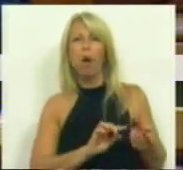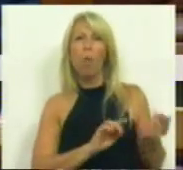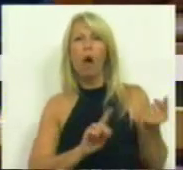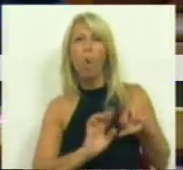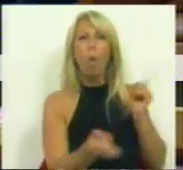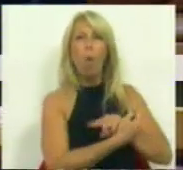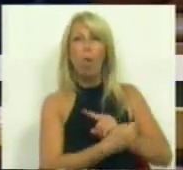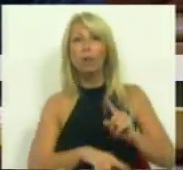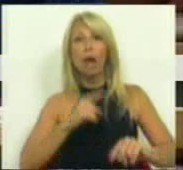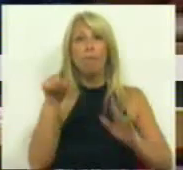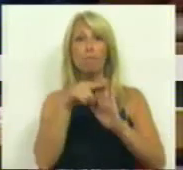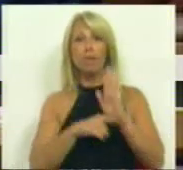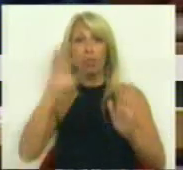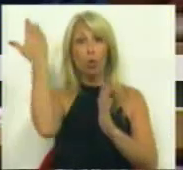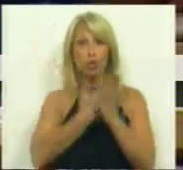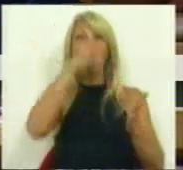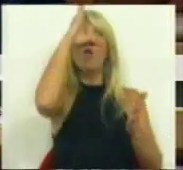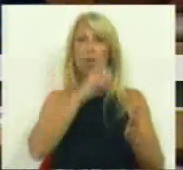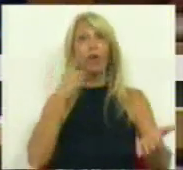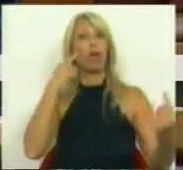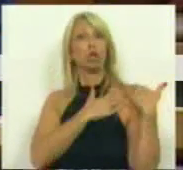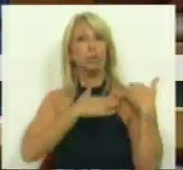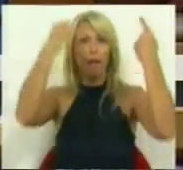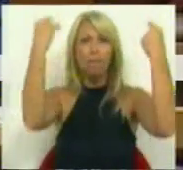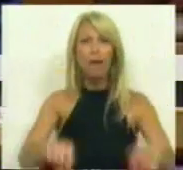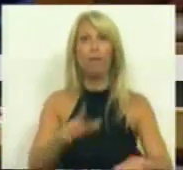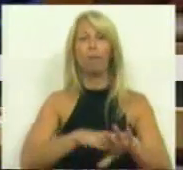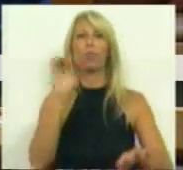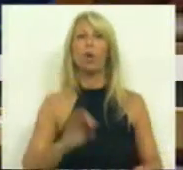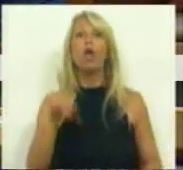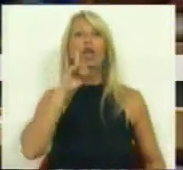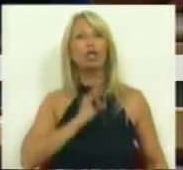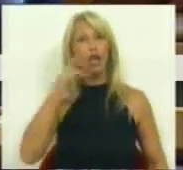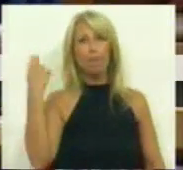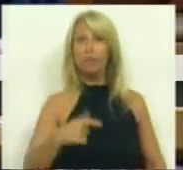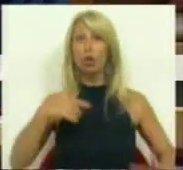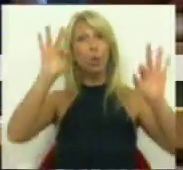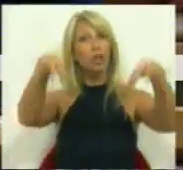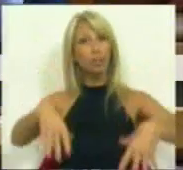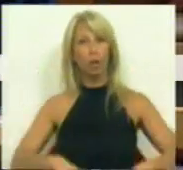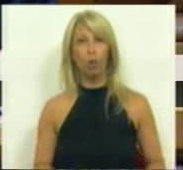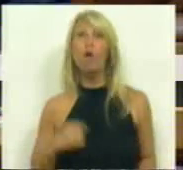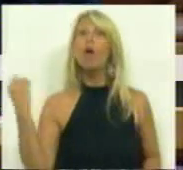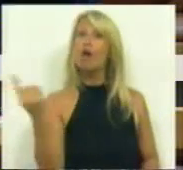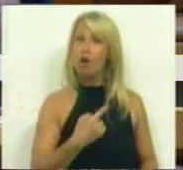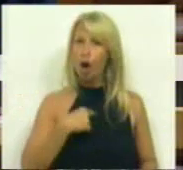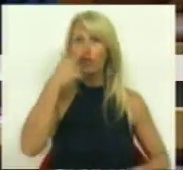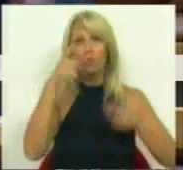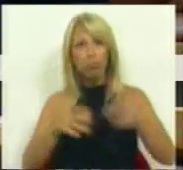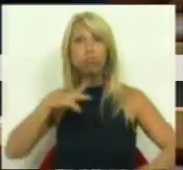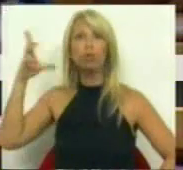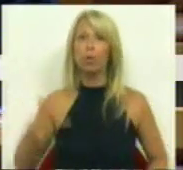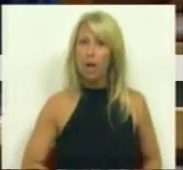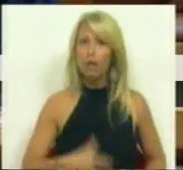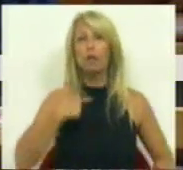este Governo é responsável por esse facto. Senhora Presidente, termino. Nós, portugueses,